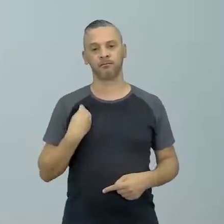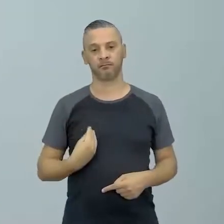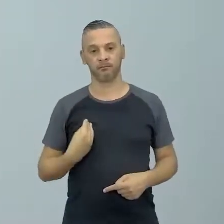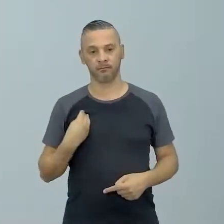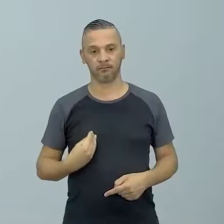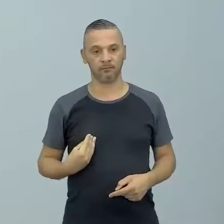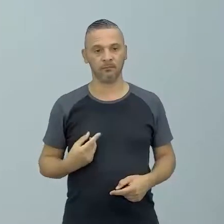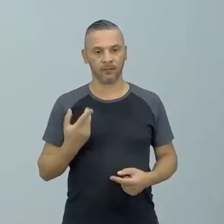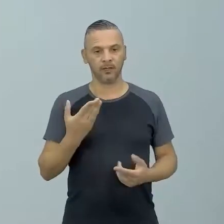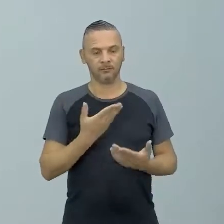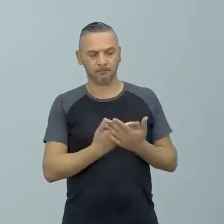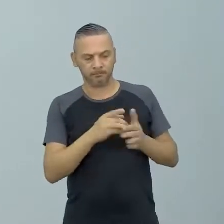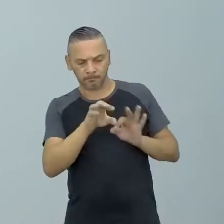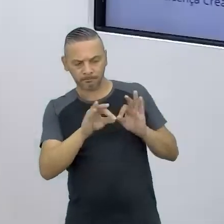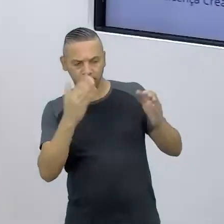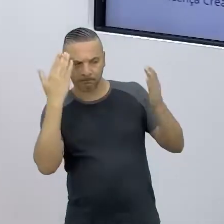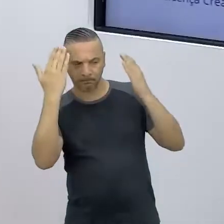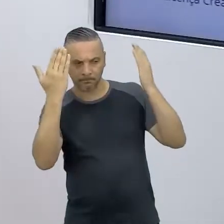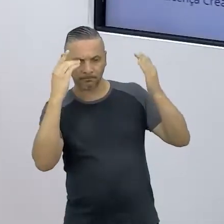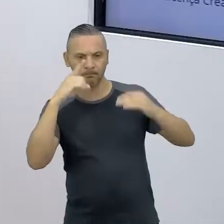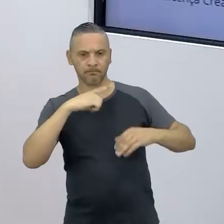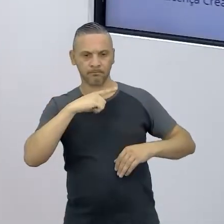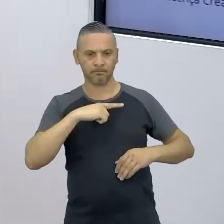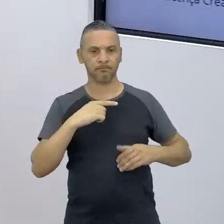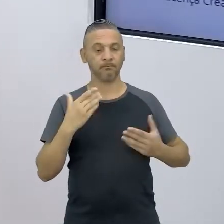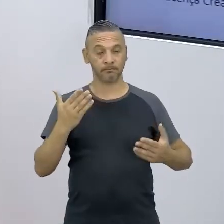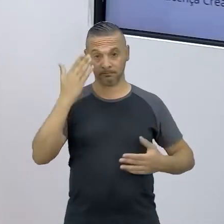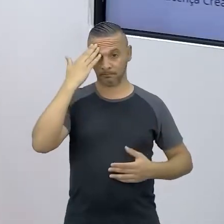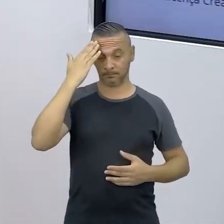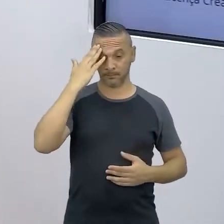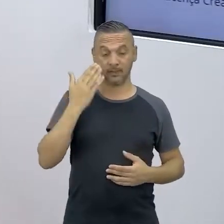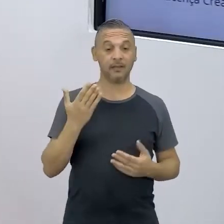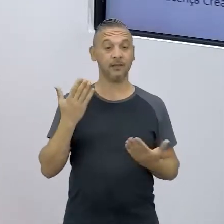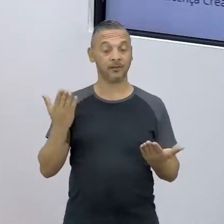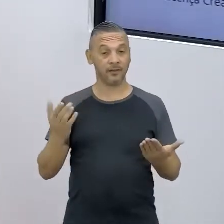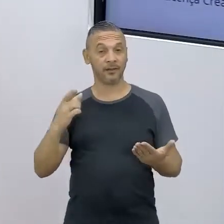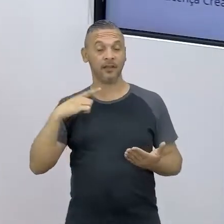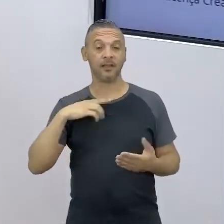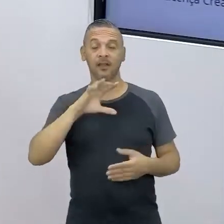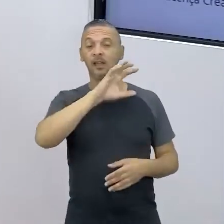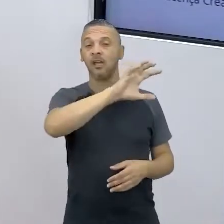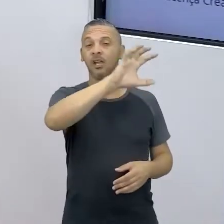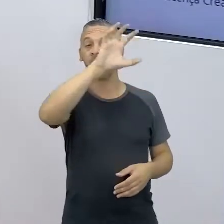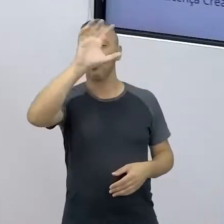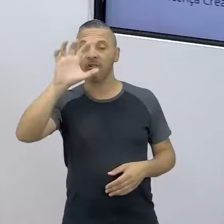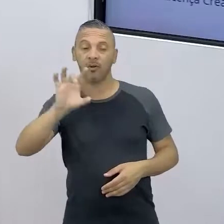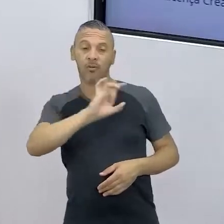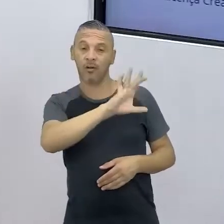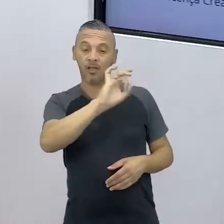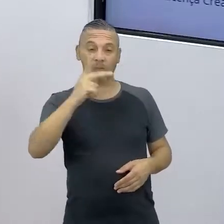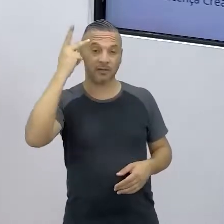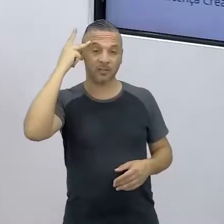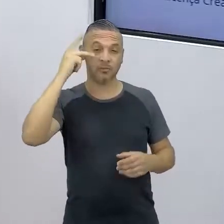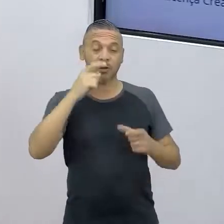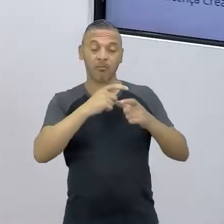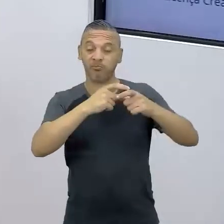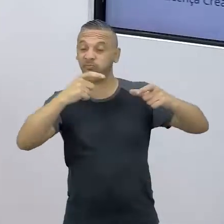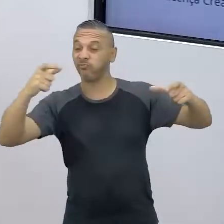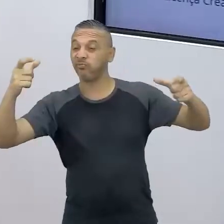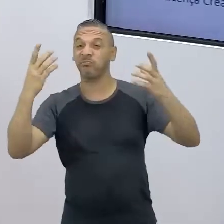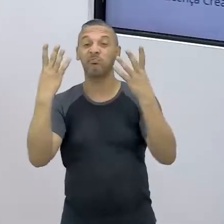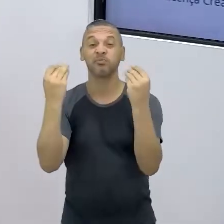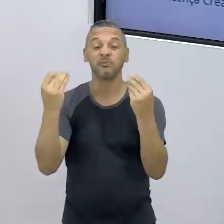estudo psicológico isso aí. Daria não, se duvidar, deve até ter. E é isso, cada região aí de São Paulo é enorme, tem